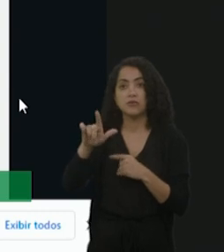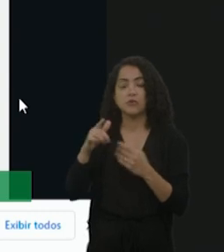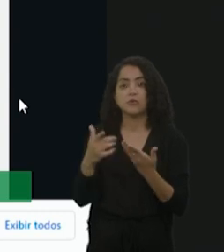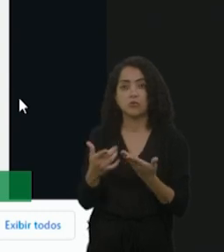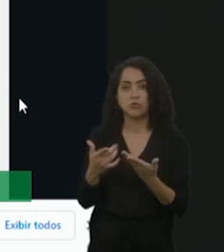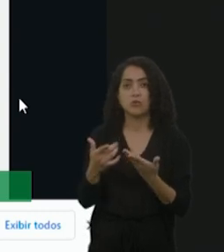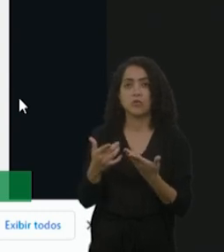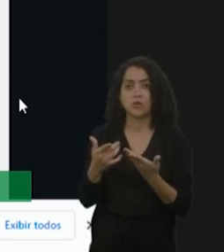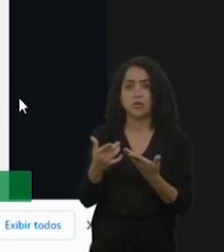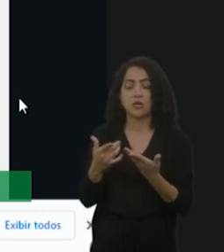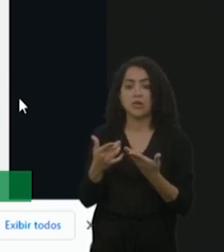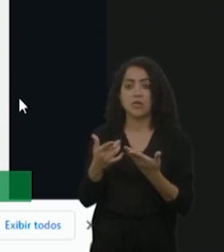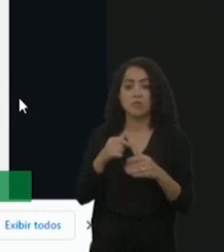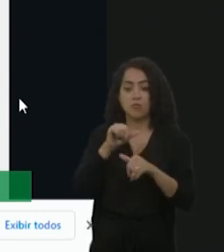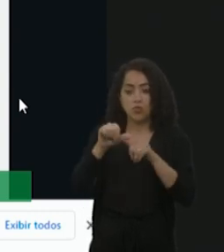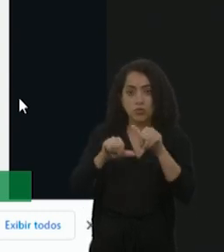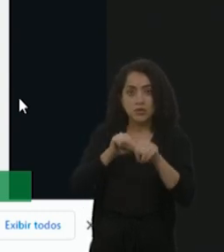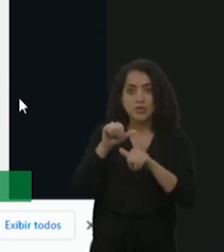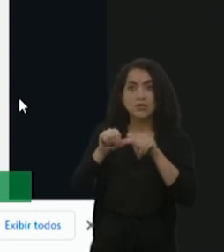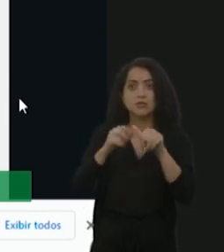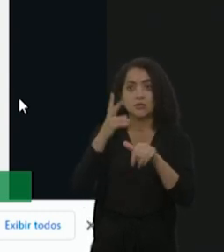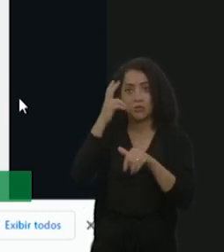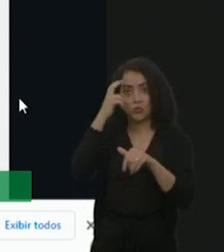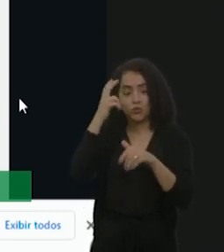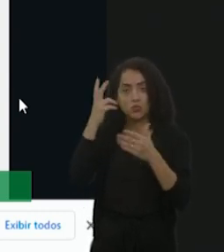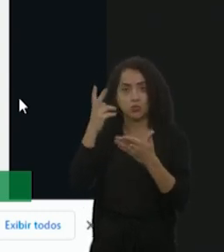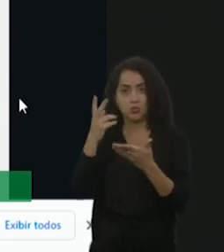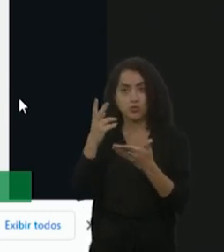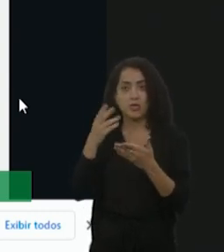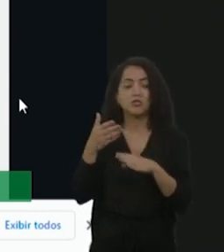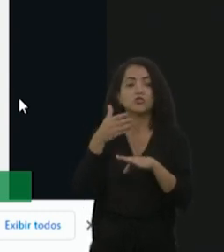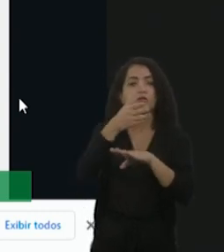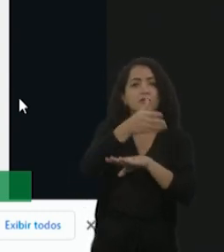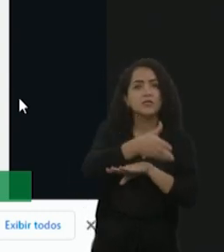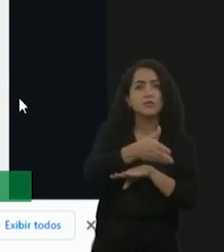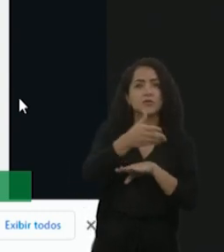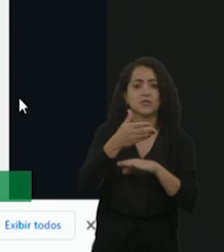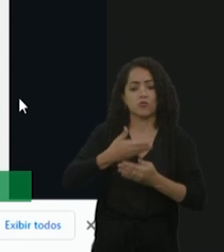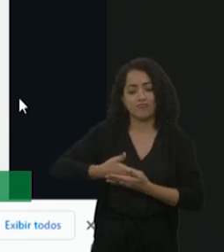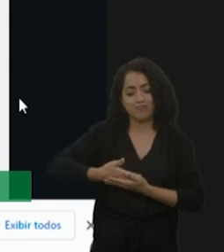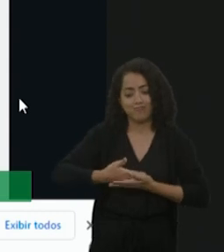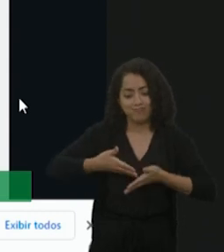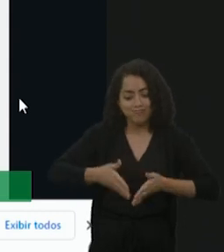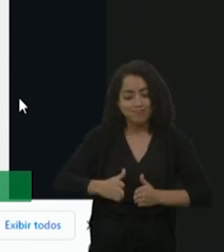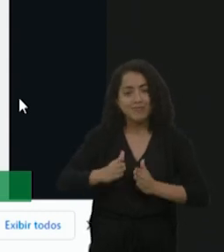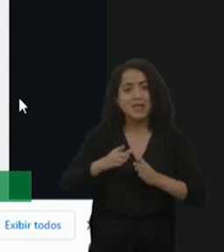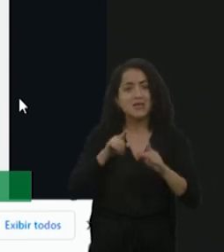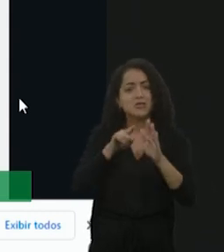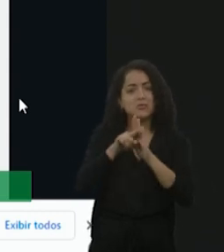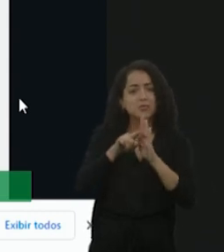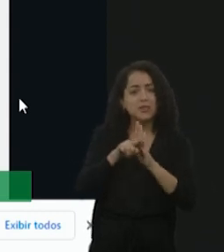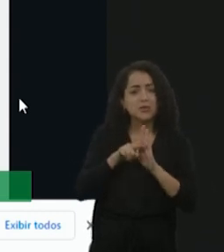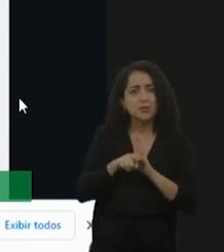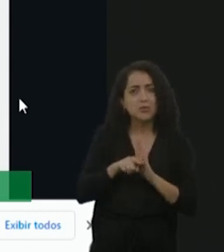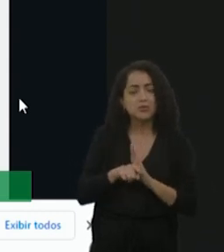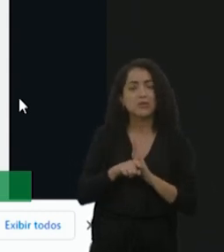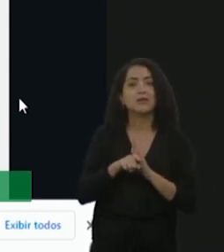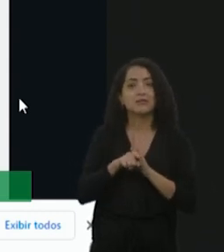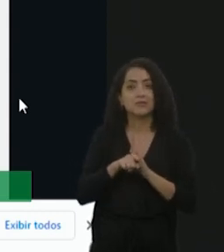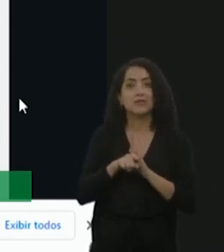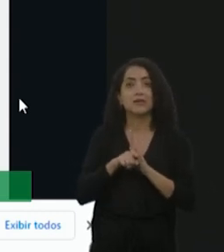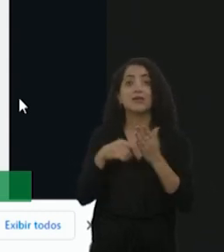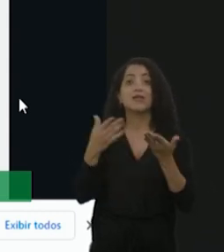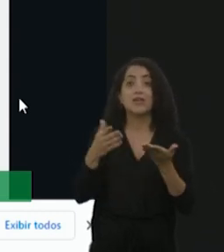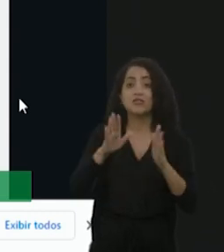que, mudando essa cultura para o teste do bebezinho, a gente vai fazer uma visita ou sabe que o bebezinho nasceu e pergunta tanta coisa e a gente pode inserir nisso. E aí, já